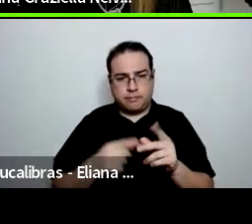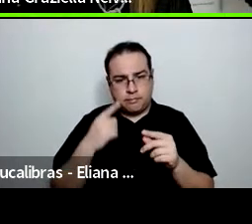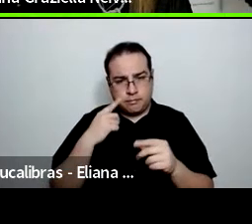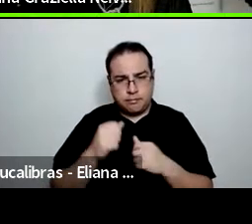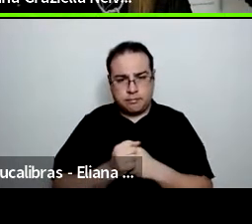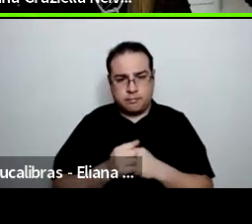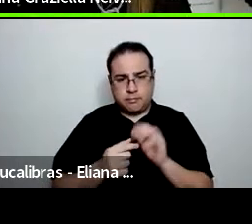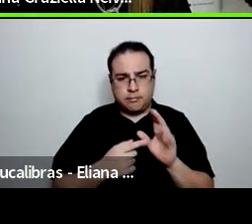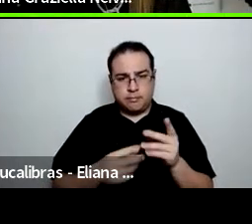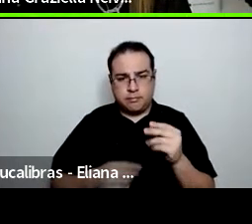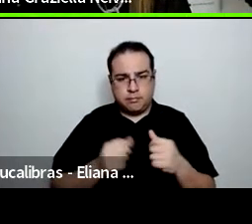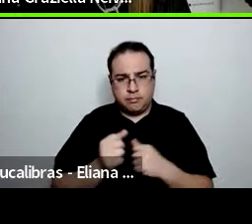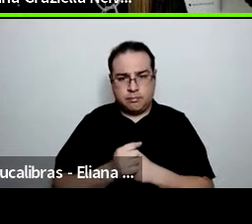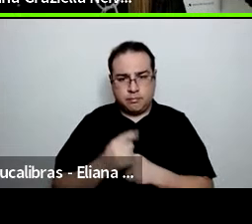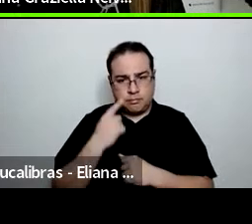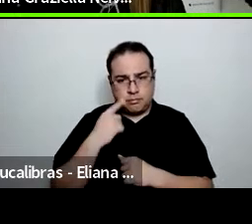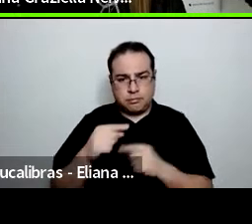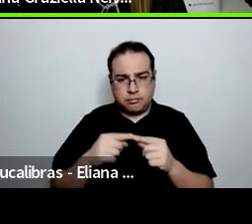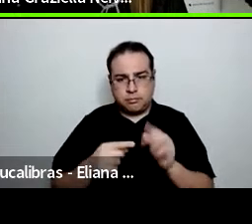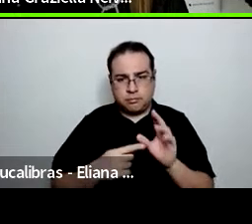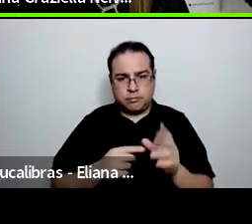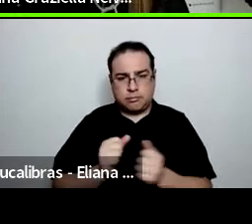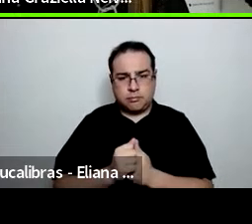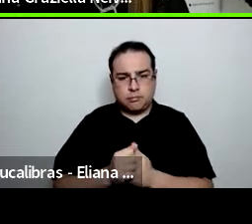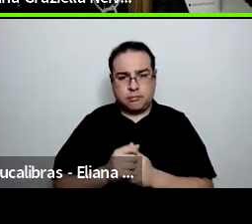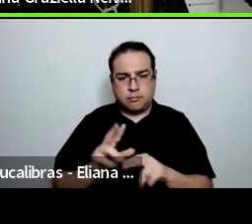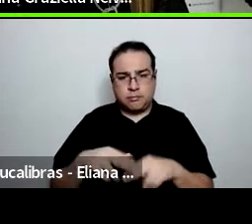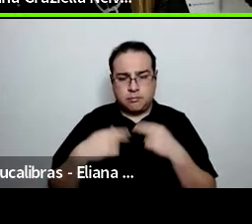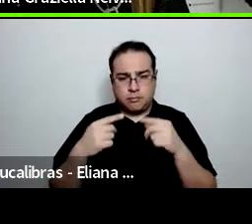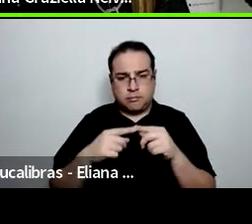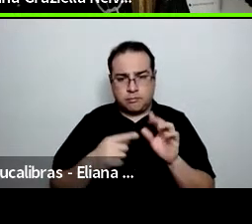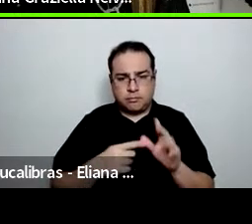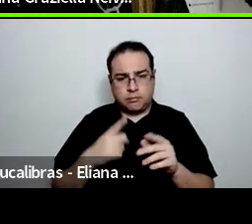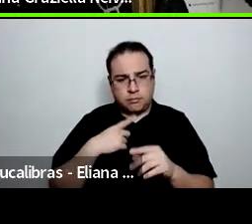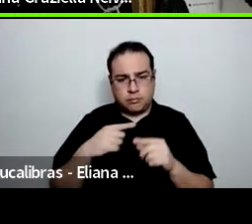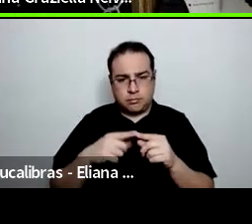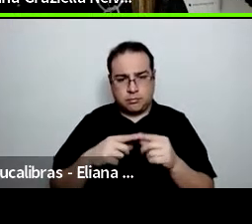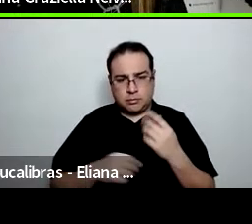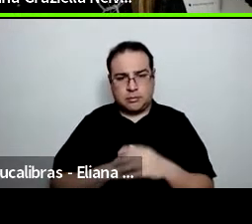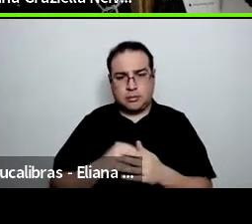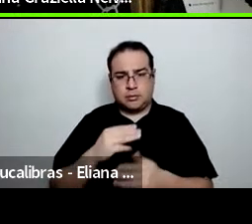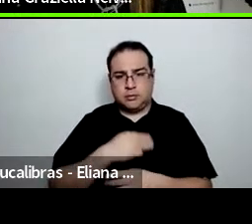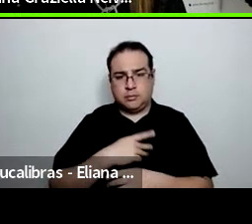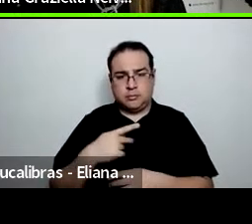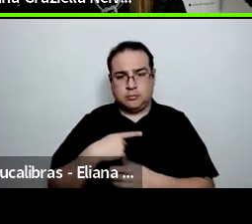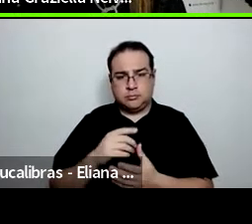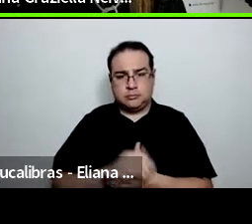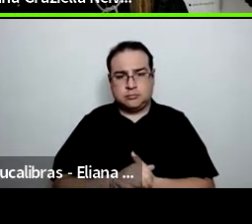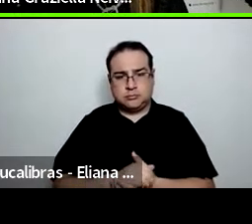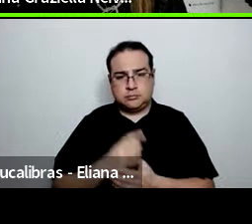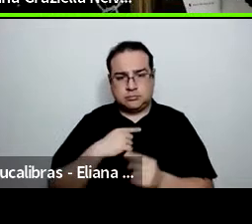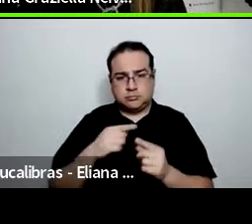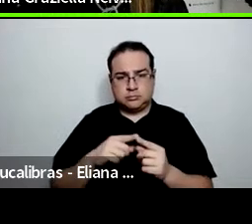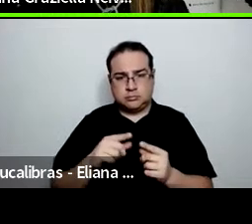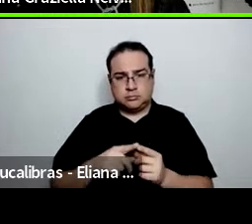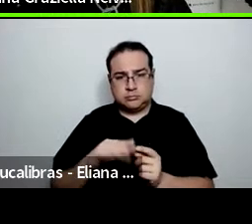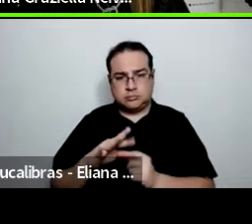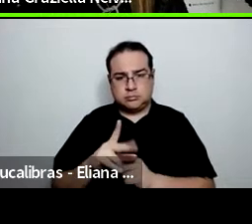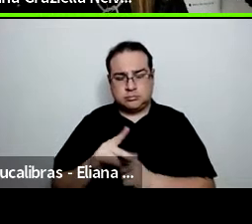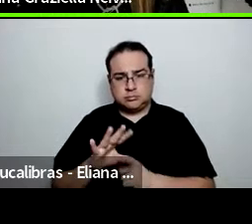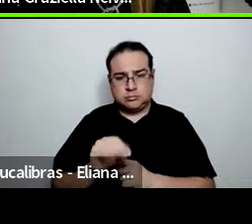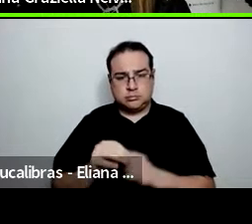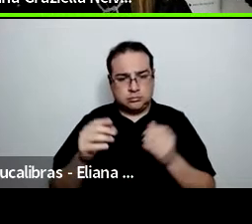de ação de reparação civil pela parte da razão pela qual não funcionasse comparecido Ministério Público eu estou diz qual